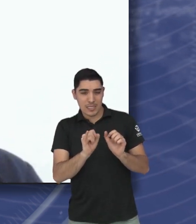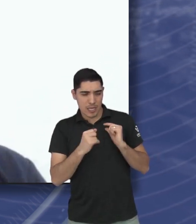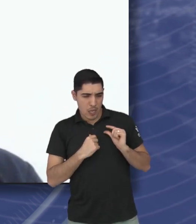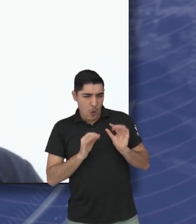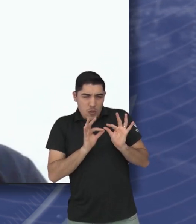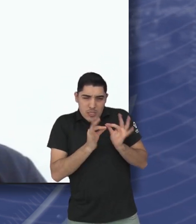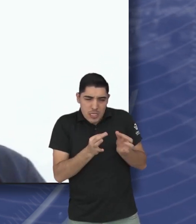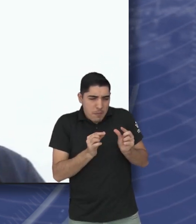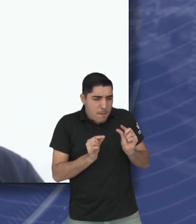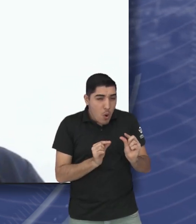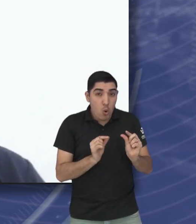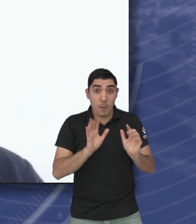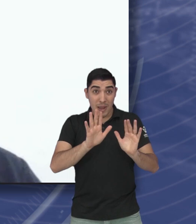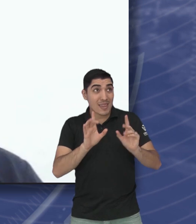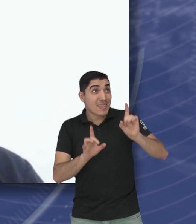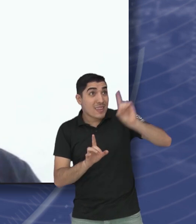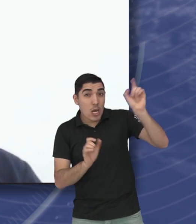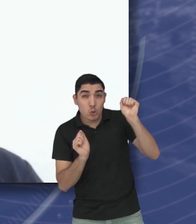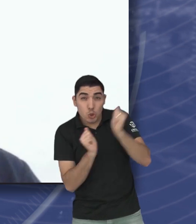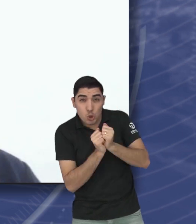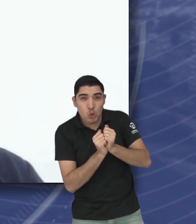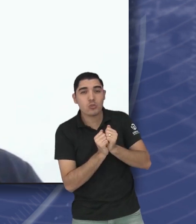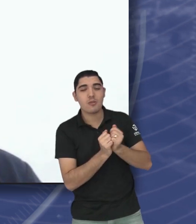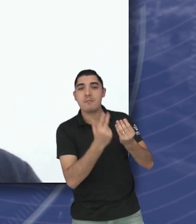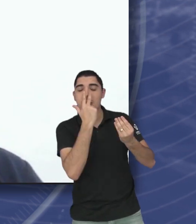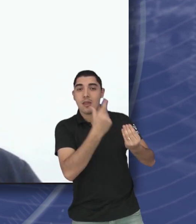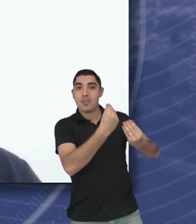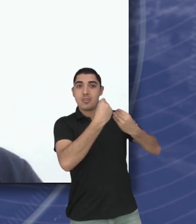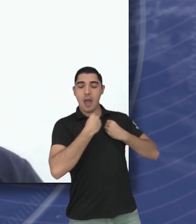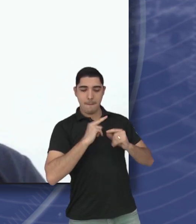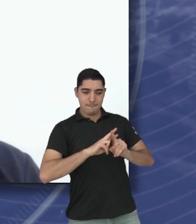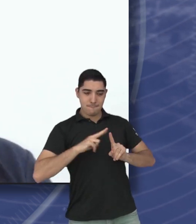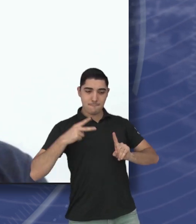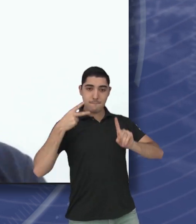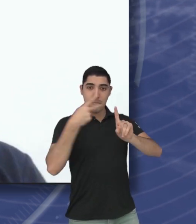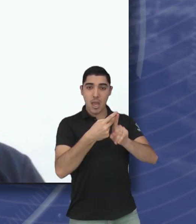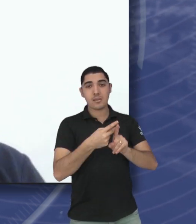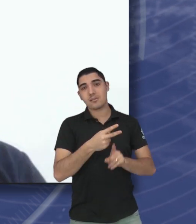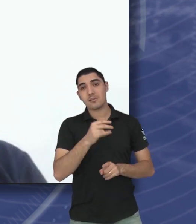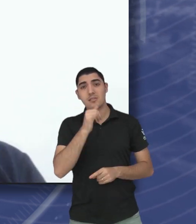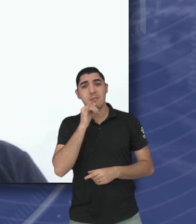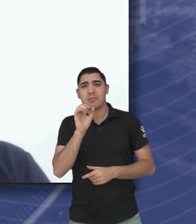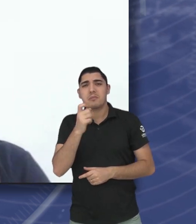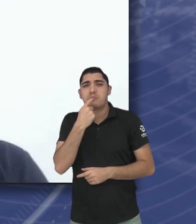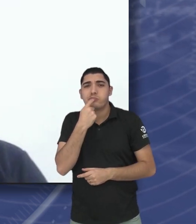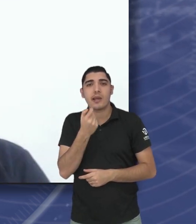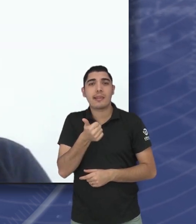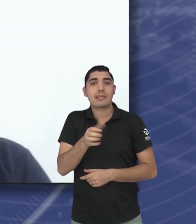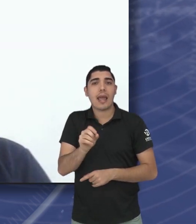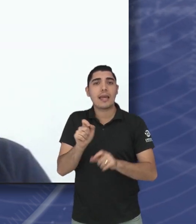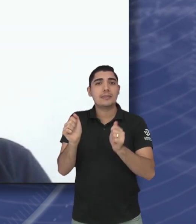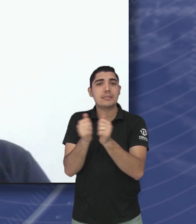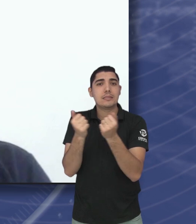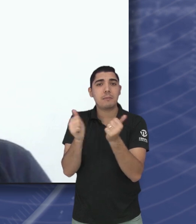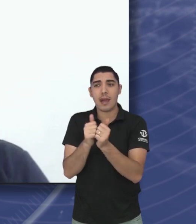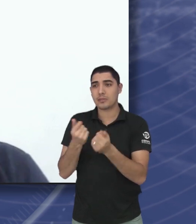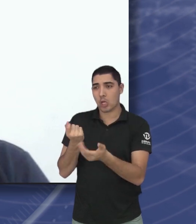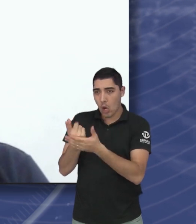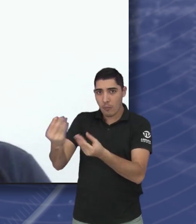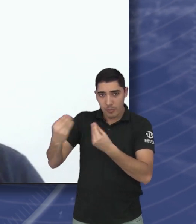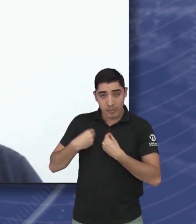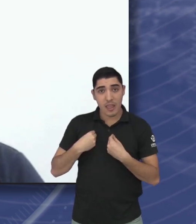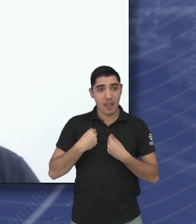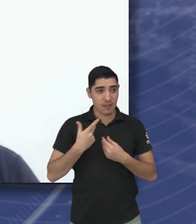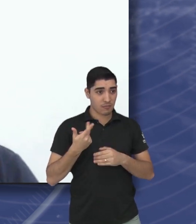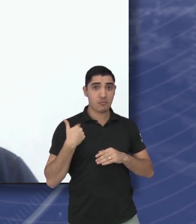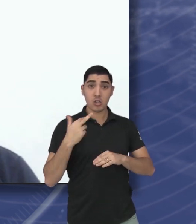com Deus é muito. Então é muito essencial a ajuda, que você compre 10 pães e leve lá. Você pode ter certeza que isso vai